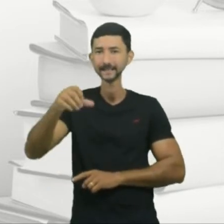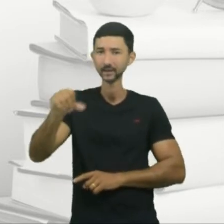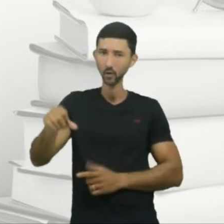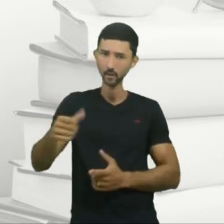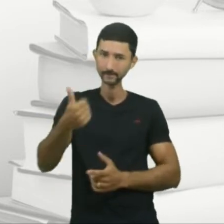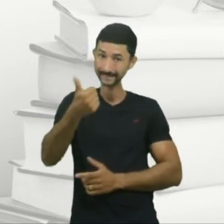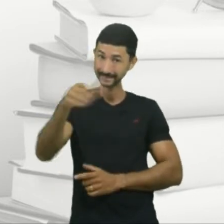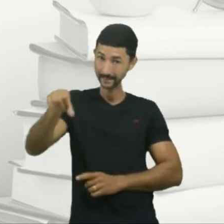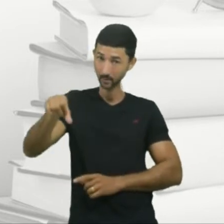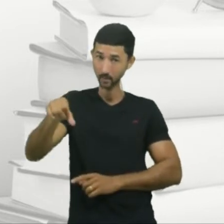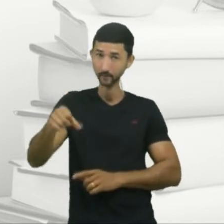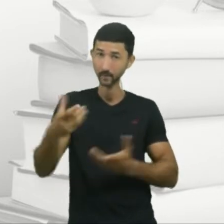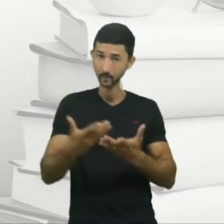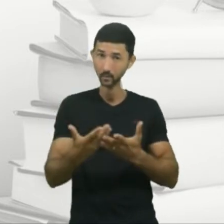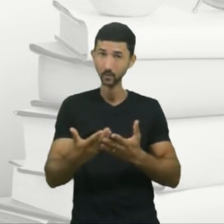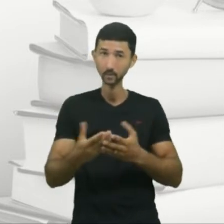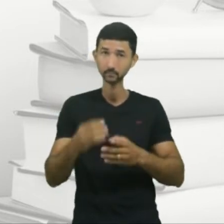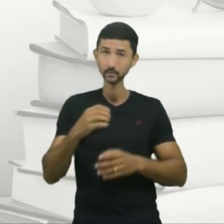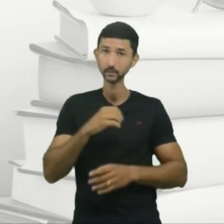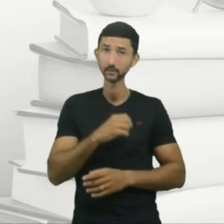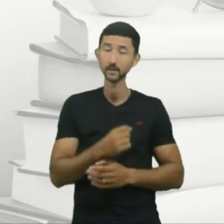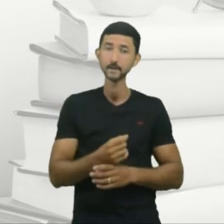19/8/2020. Que é uma taxa de